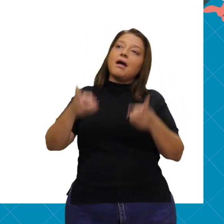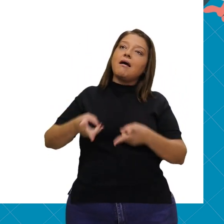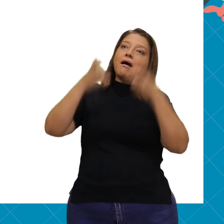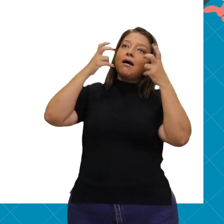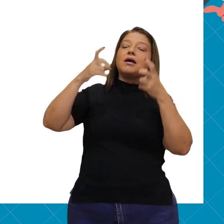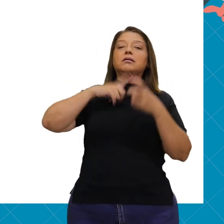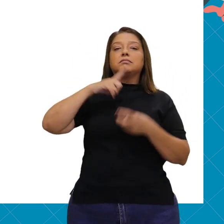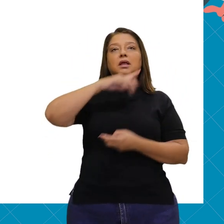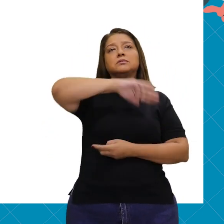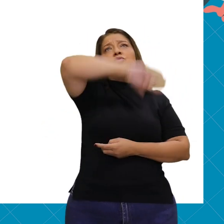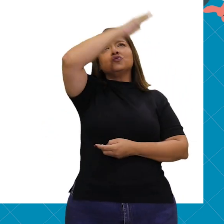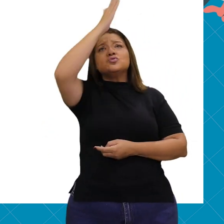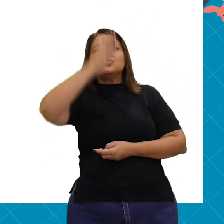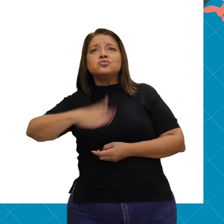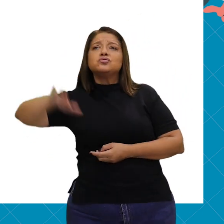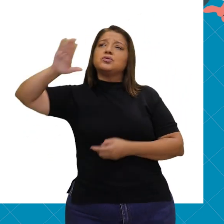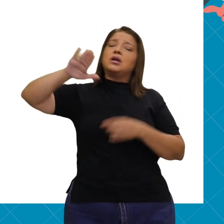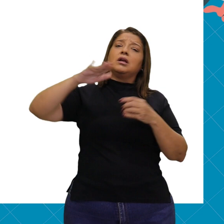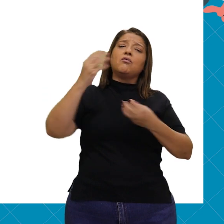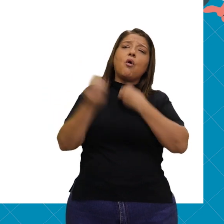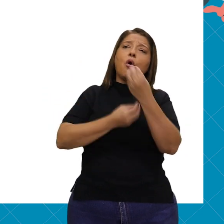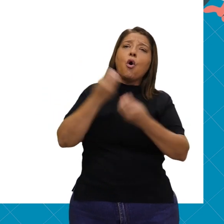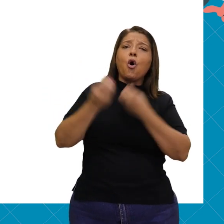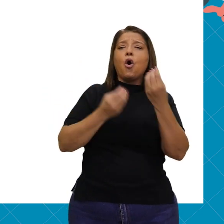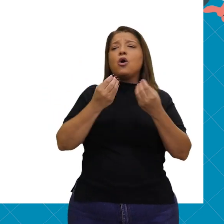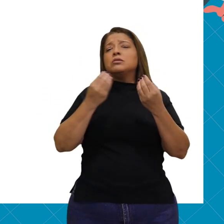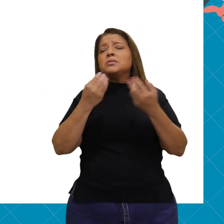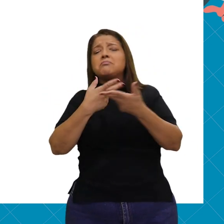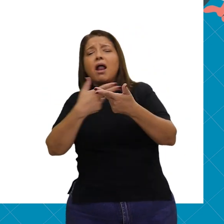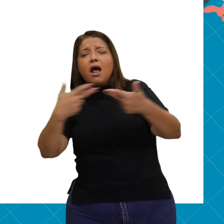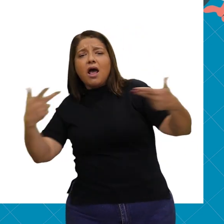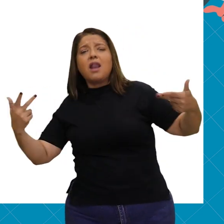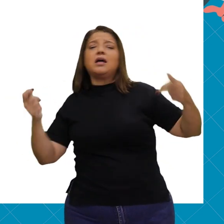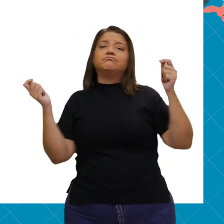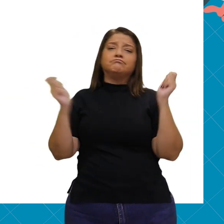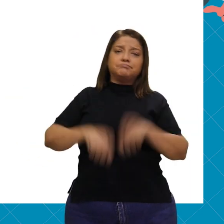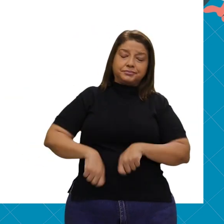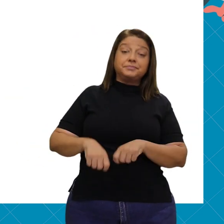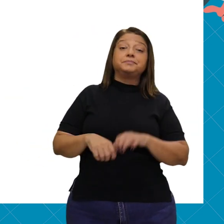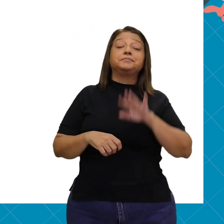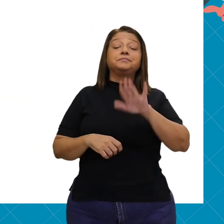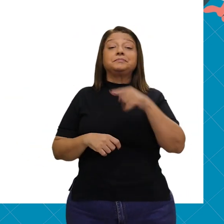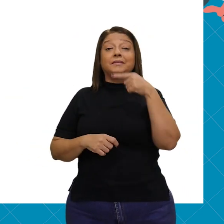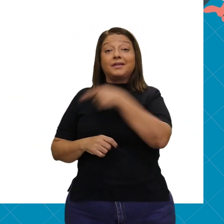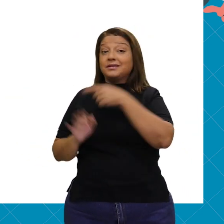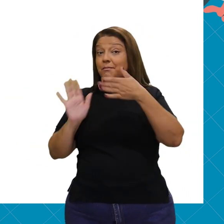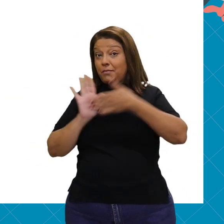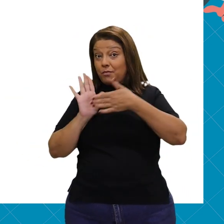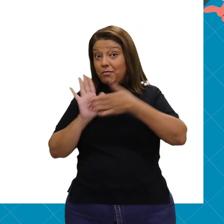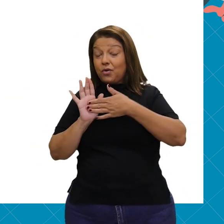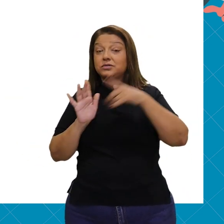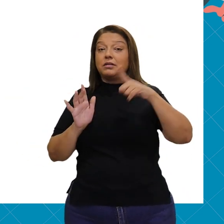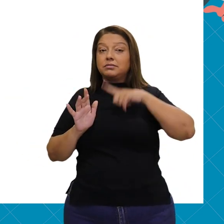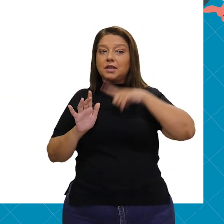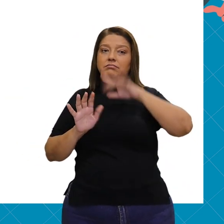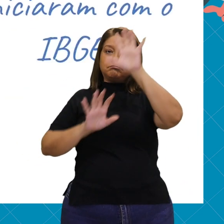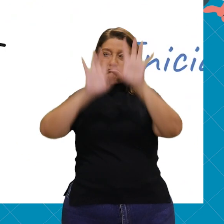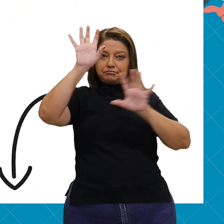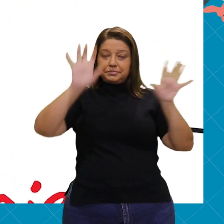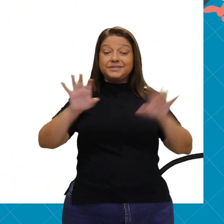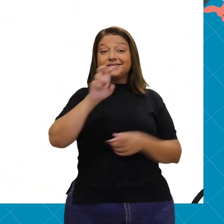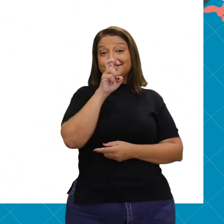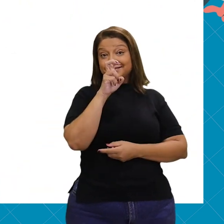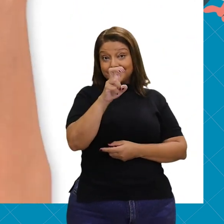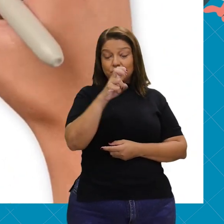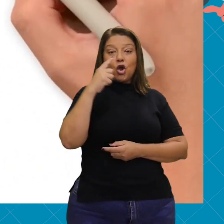do país. Isto é, o relevo, a hidrografia, aspectos bióticos e por aí vai. Nesta proposta de regionalização, foram